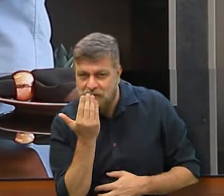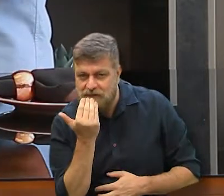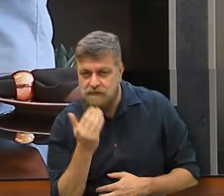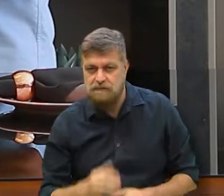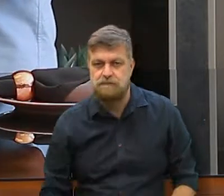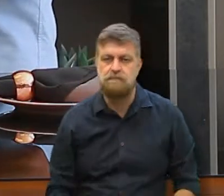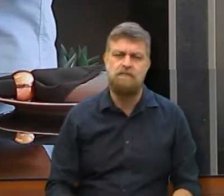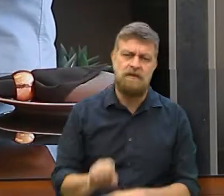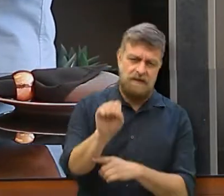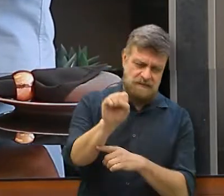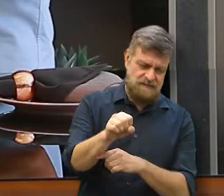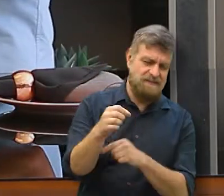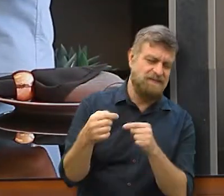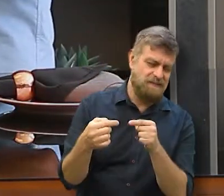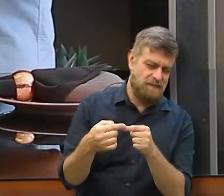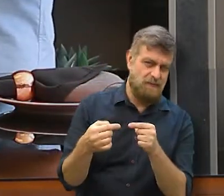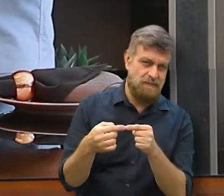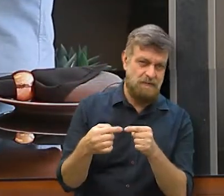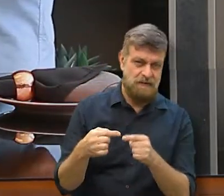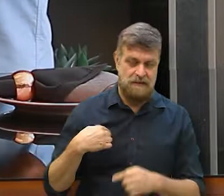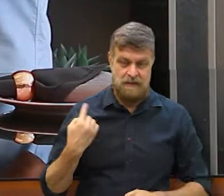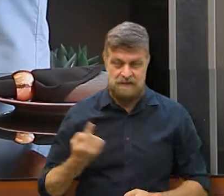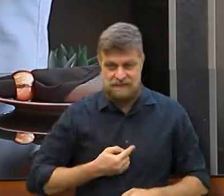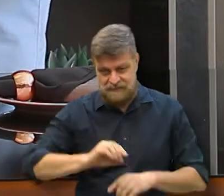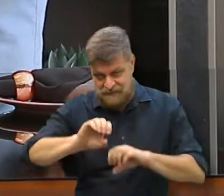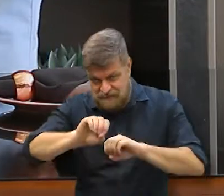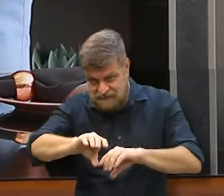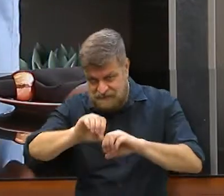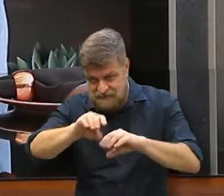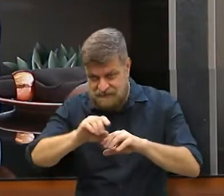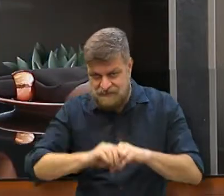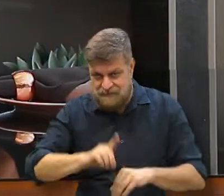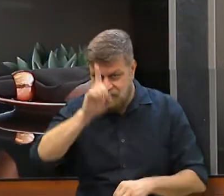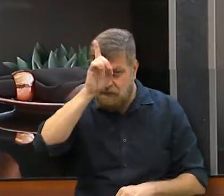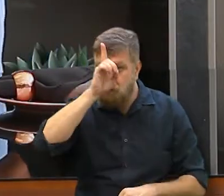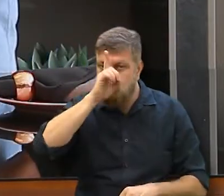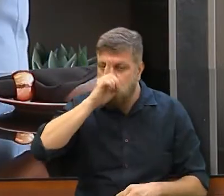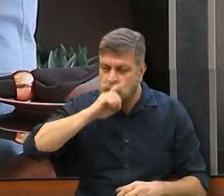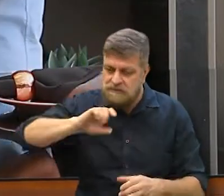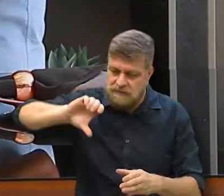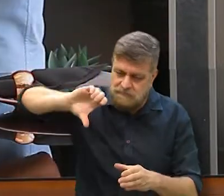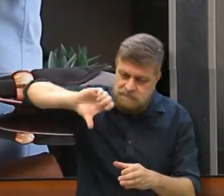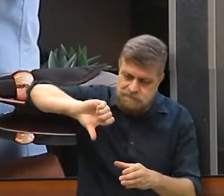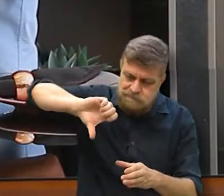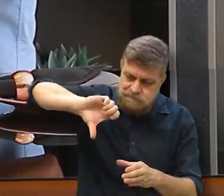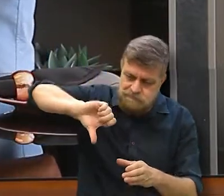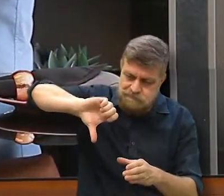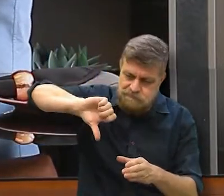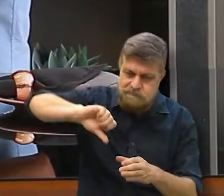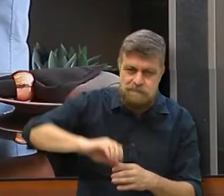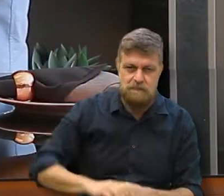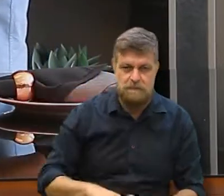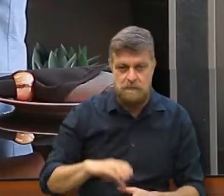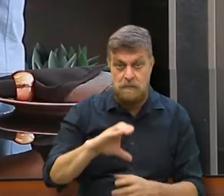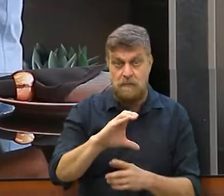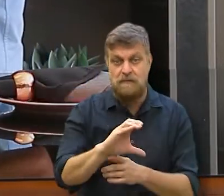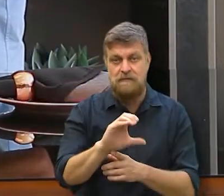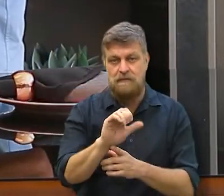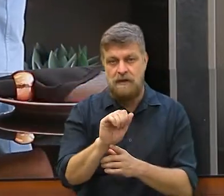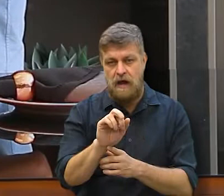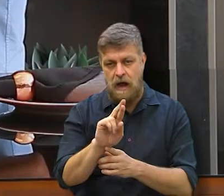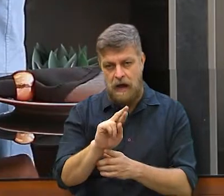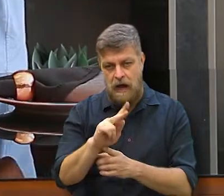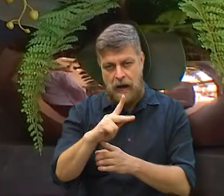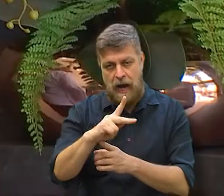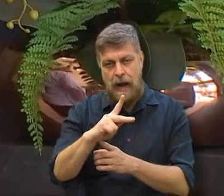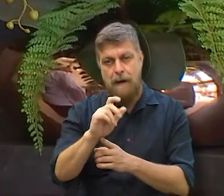de alimentos? Sim, combina. Porque aqui a gente está ensinando esse molhinho de mostarda, né? Para o carpaccio. Pro